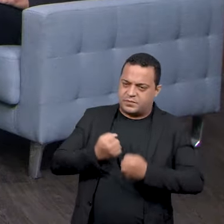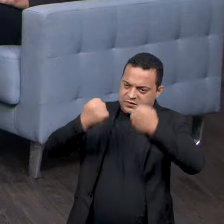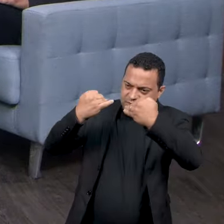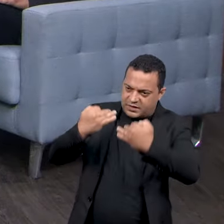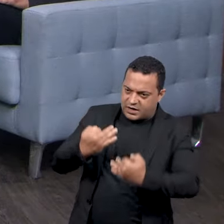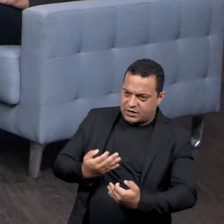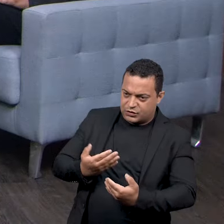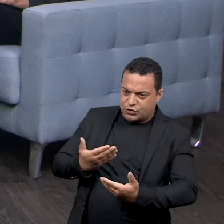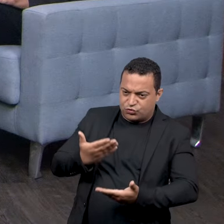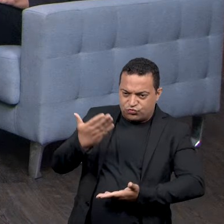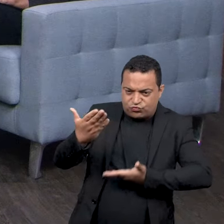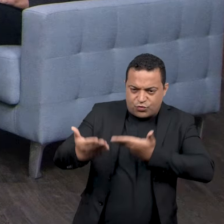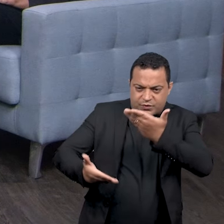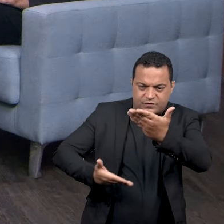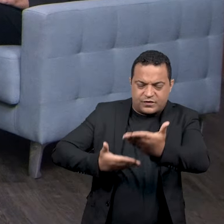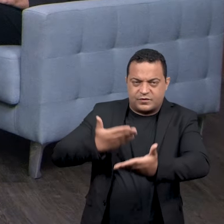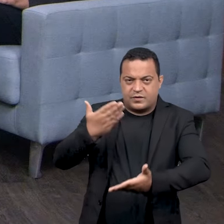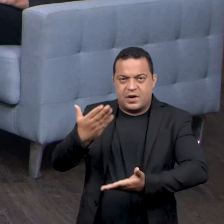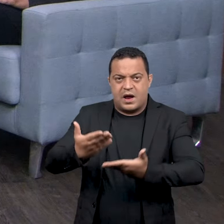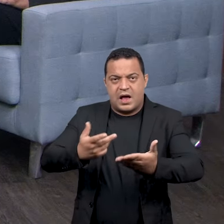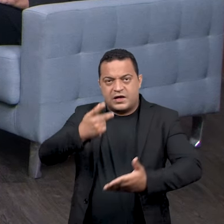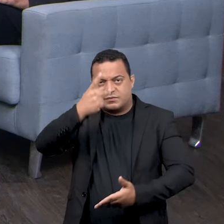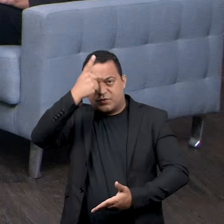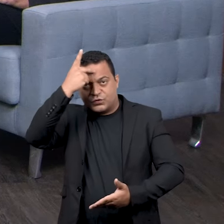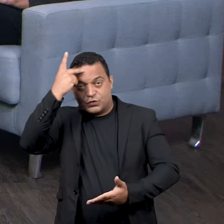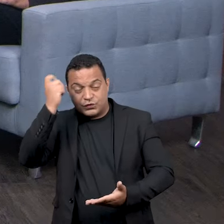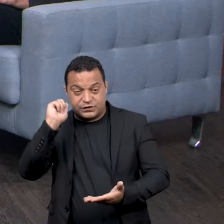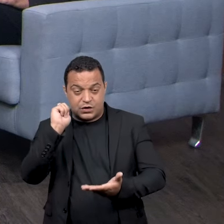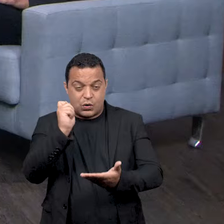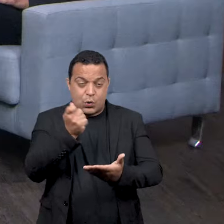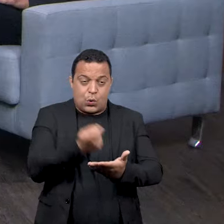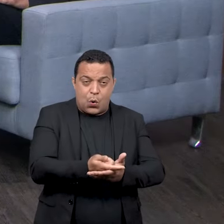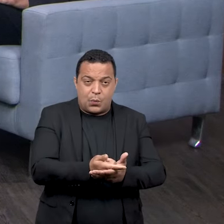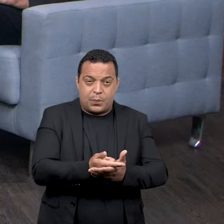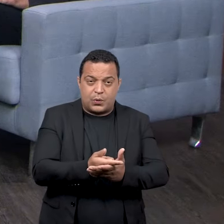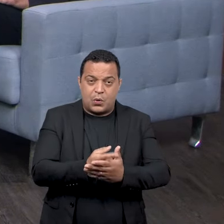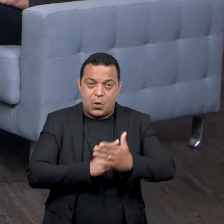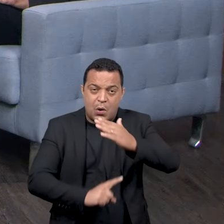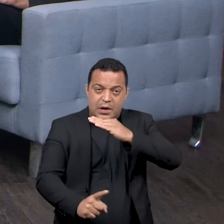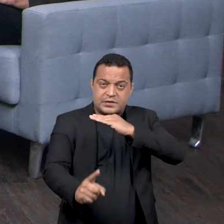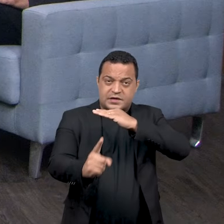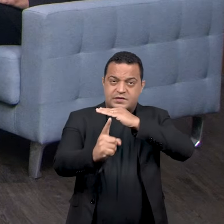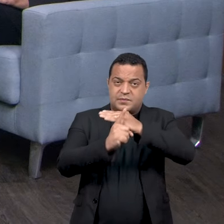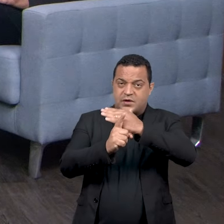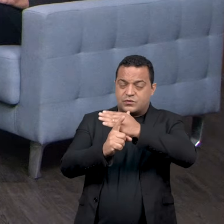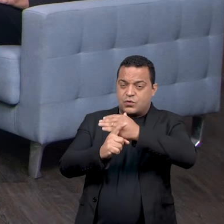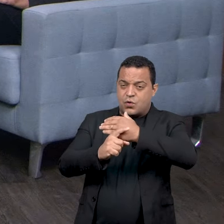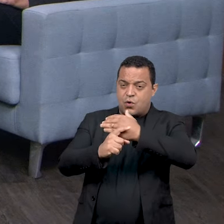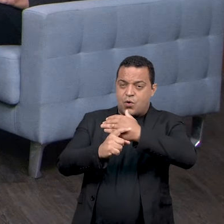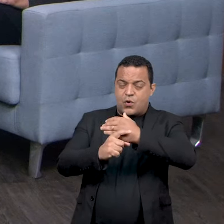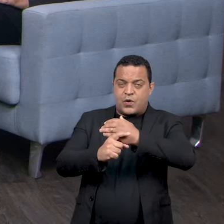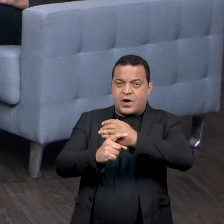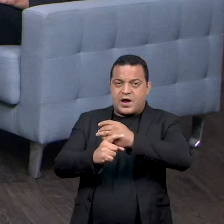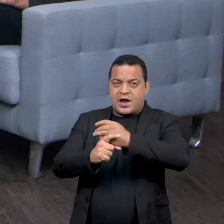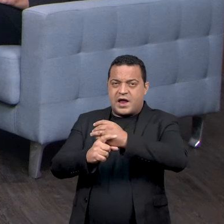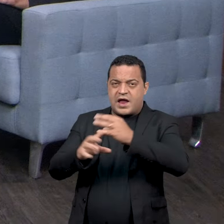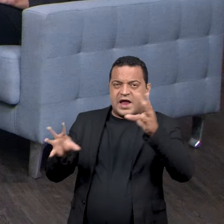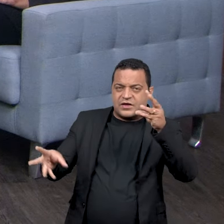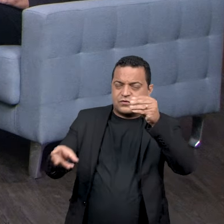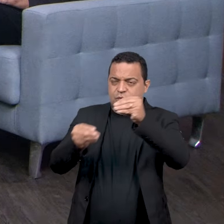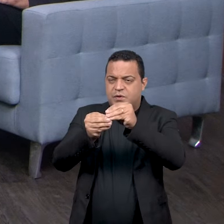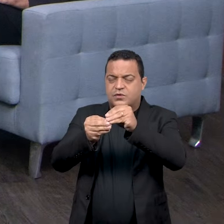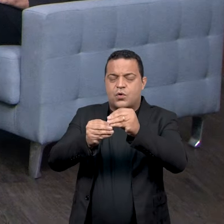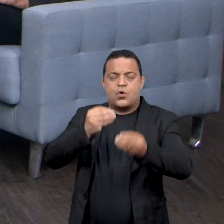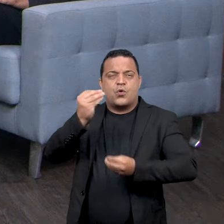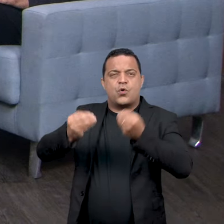Como era a interação entre os consumidores, entre os pacientes e toda aquela atenção farmacêutica. Isso foi um momento